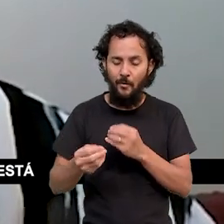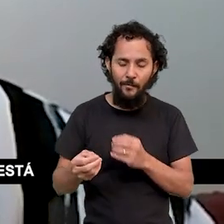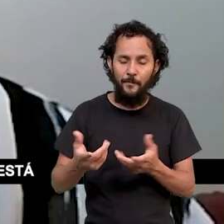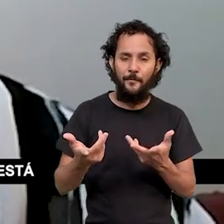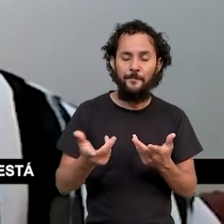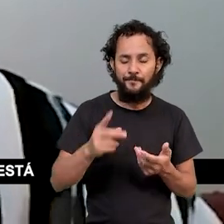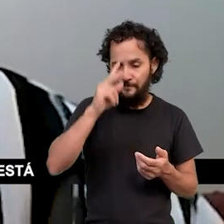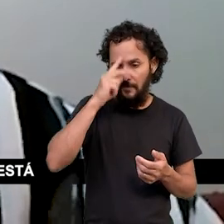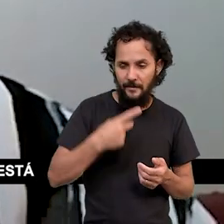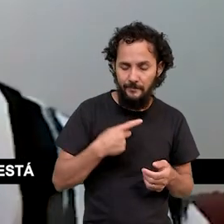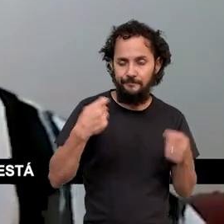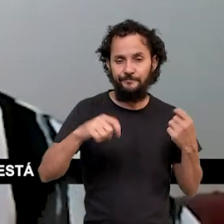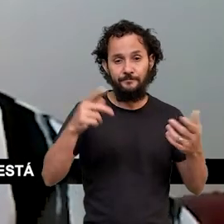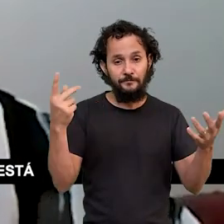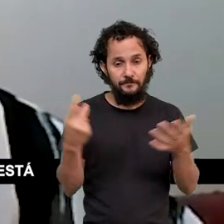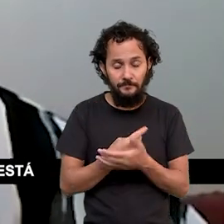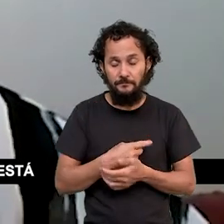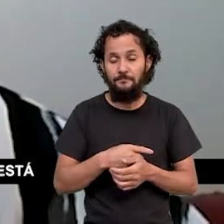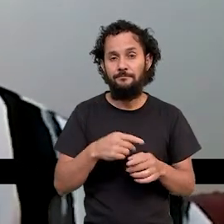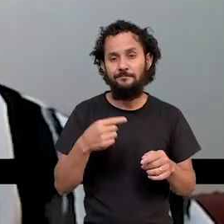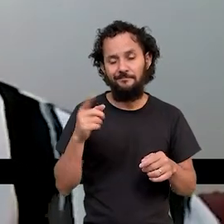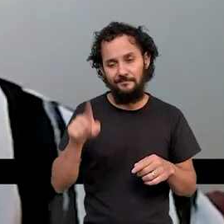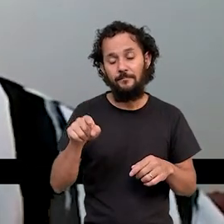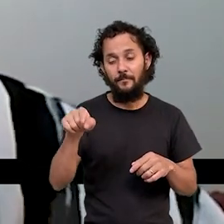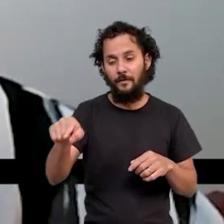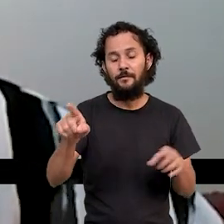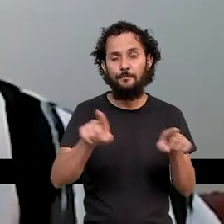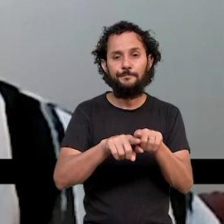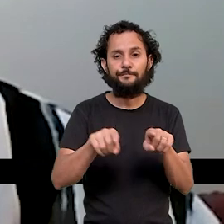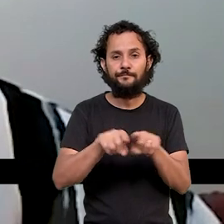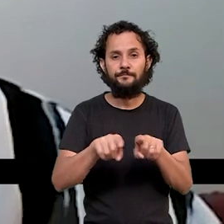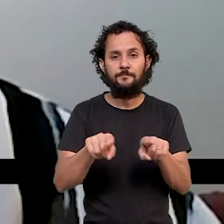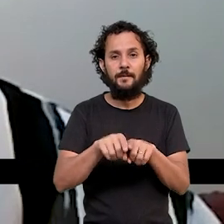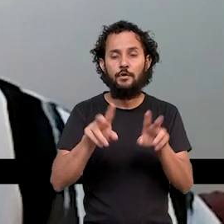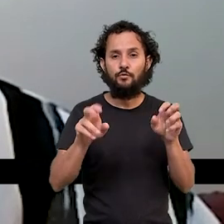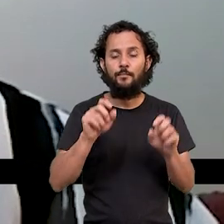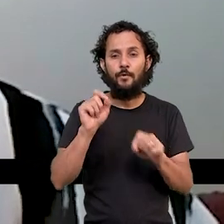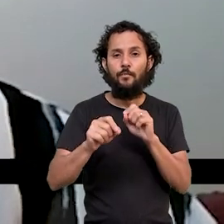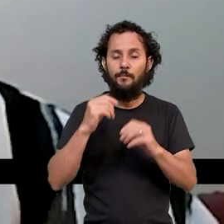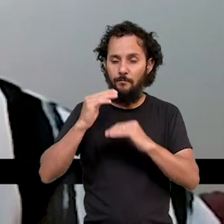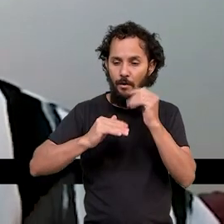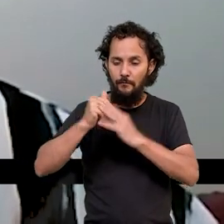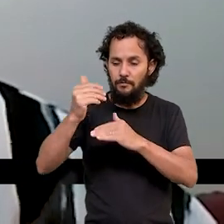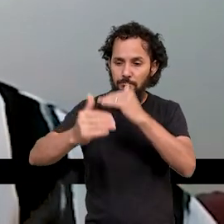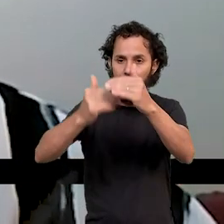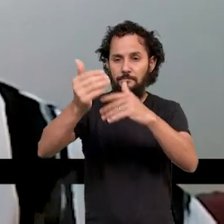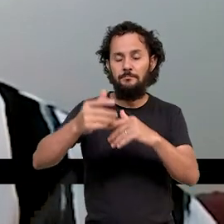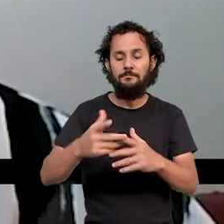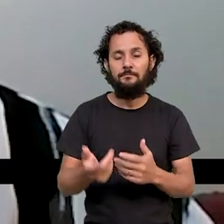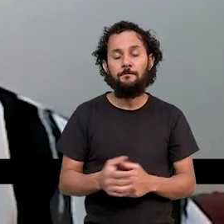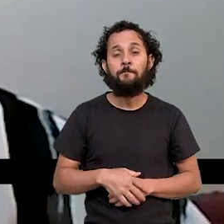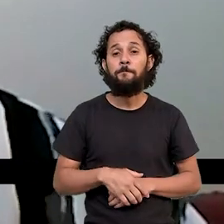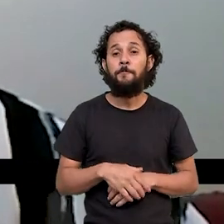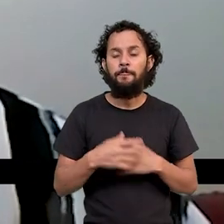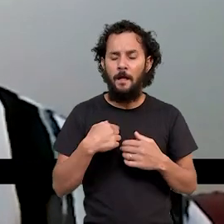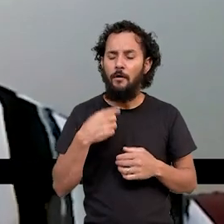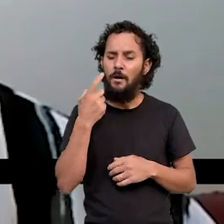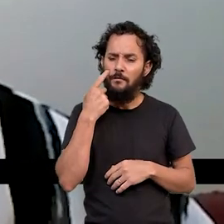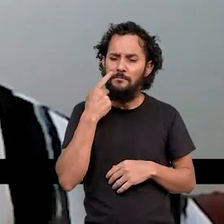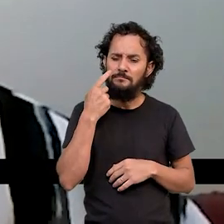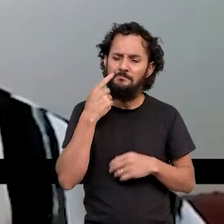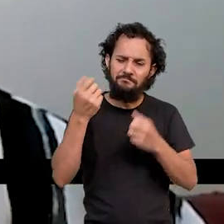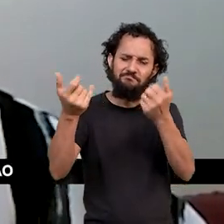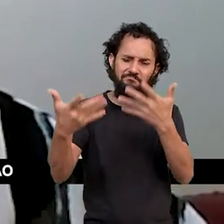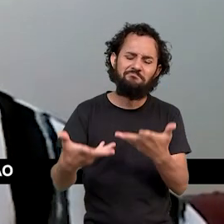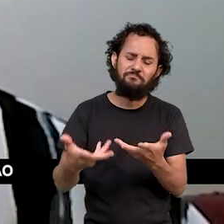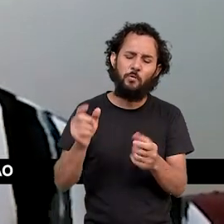de independência que precisa ocorrer, ainda está nessa questão também da carreira, né, da questão docente. Gostaria de ouvir